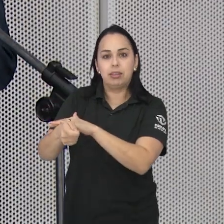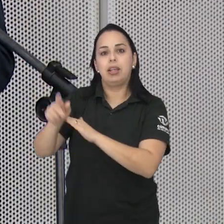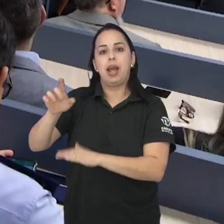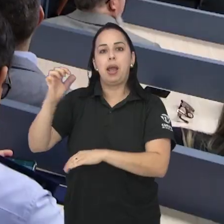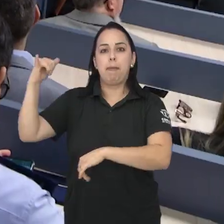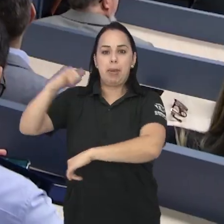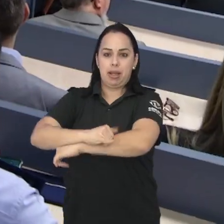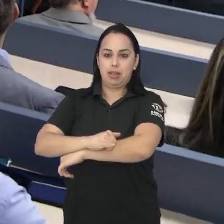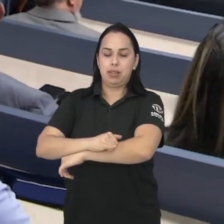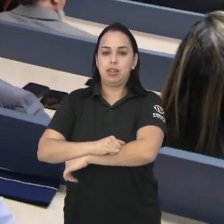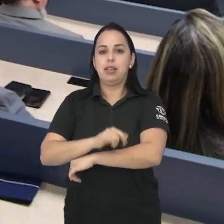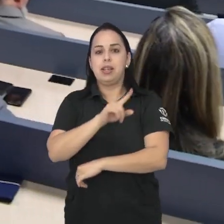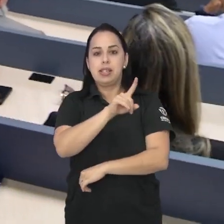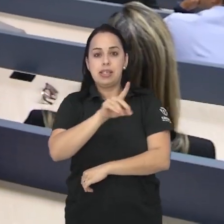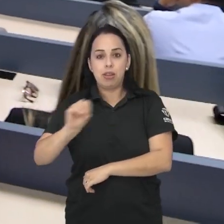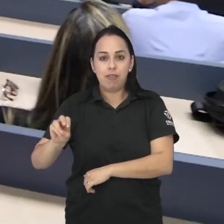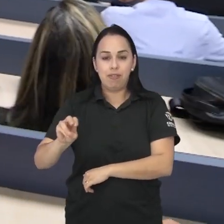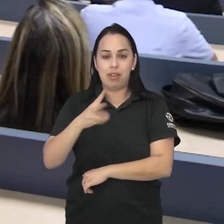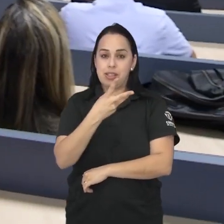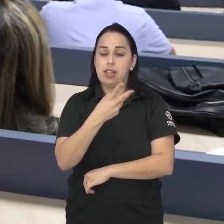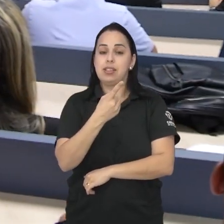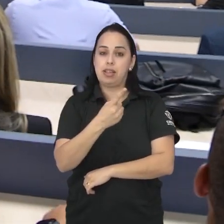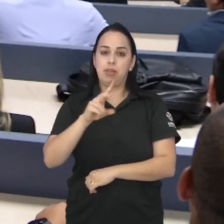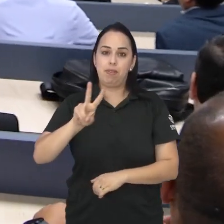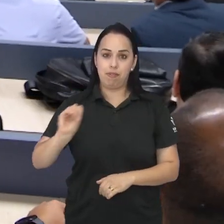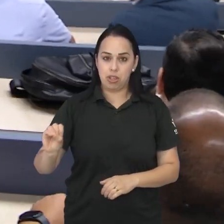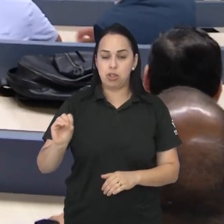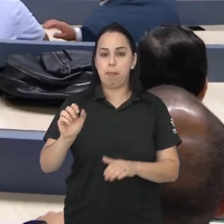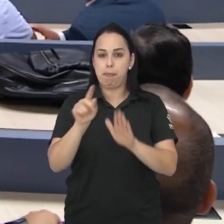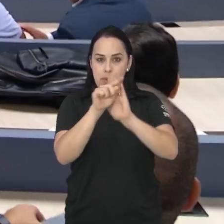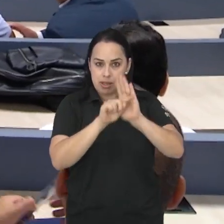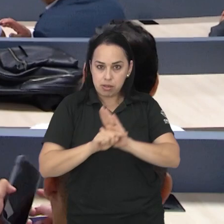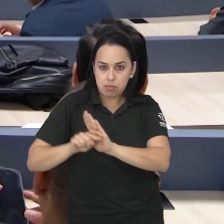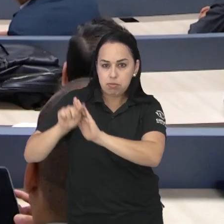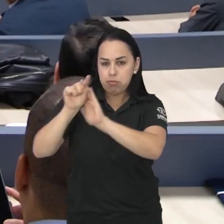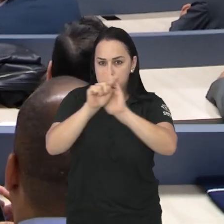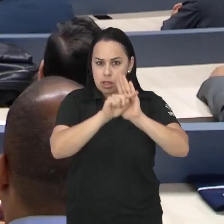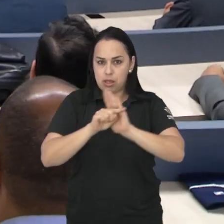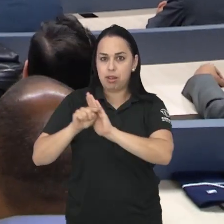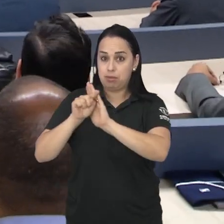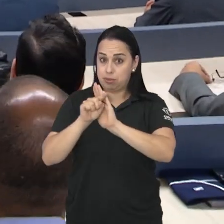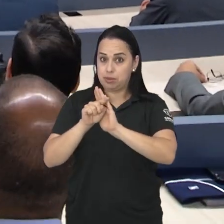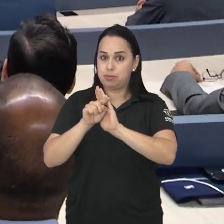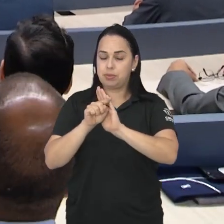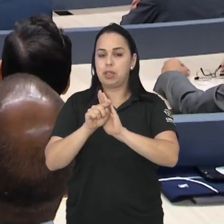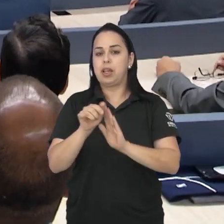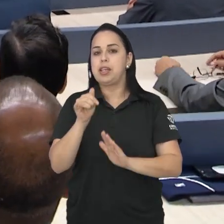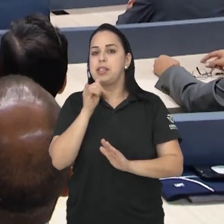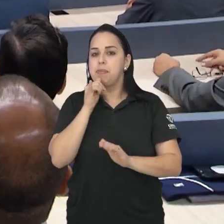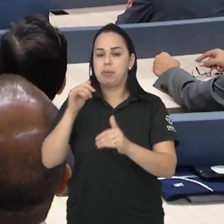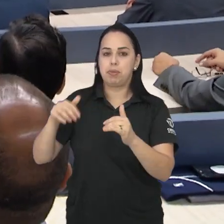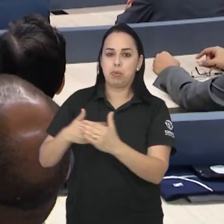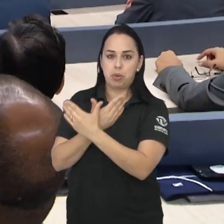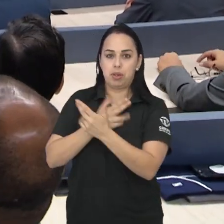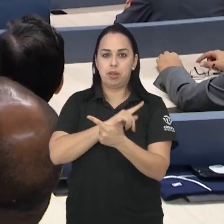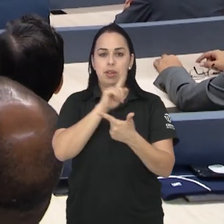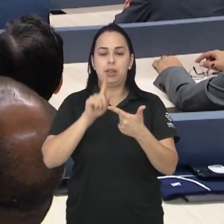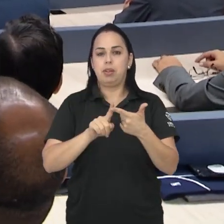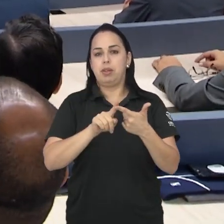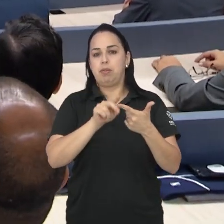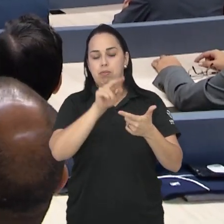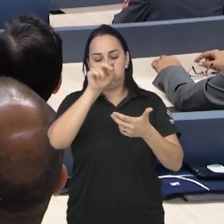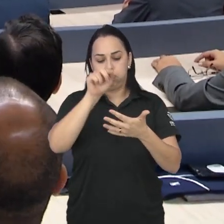Embraer. Cerca de 120 profissionais, entre pesquisadores de diferentes instituições de ensino e pesquisa, como